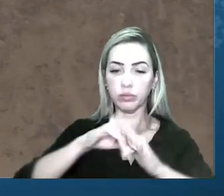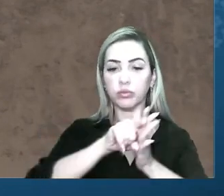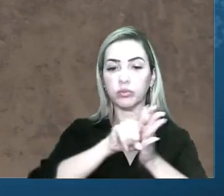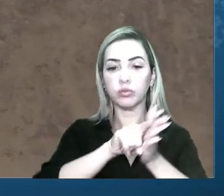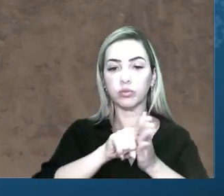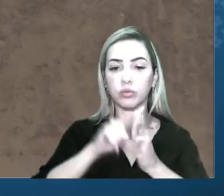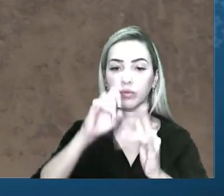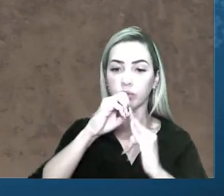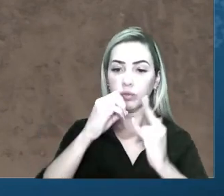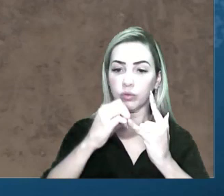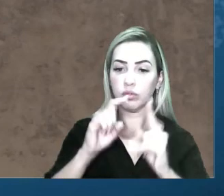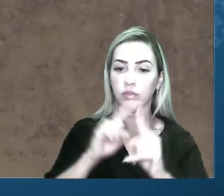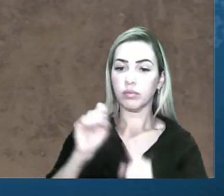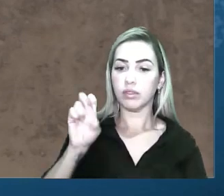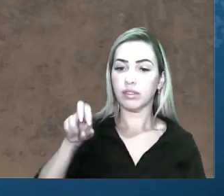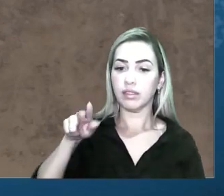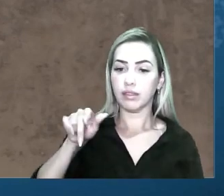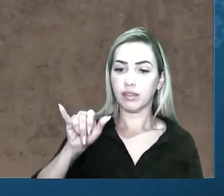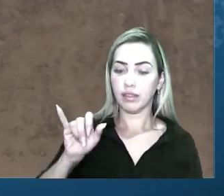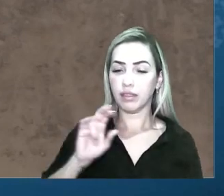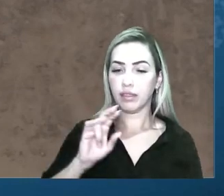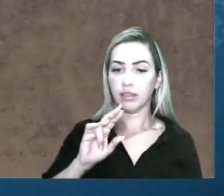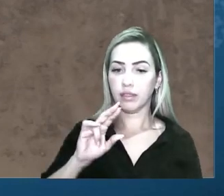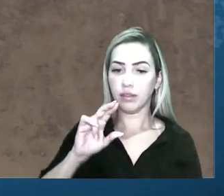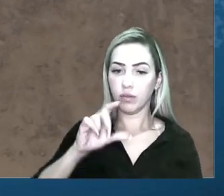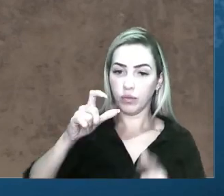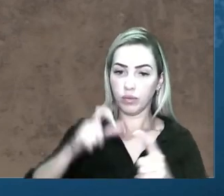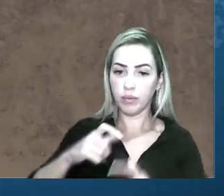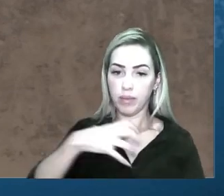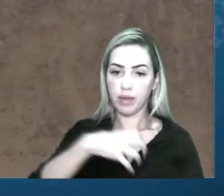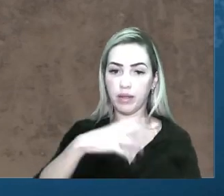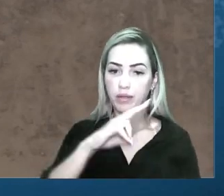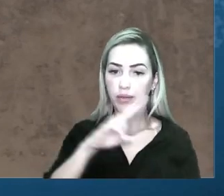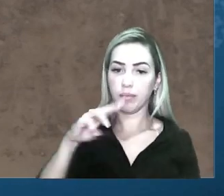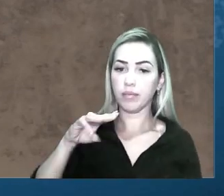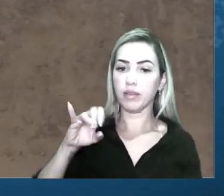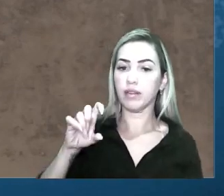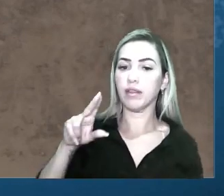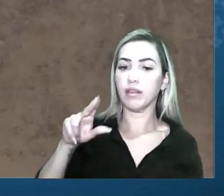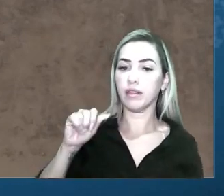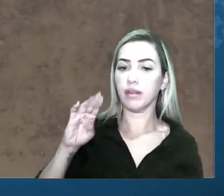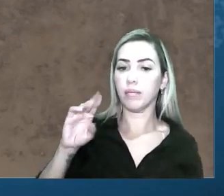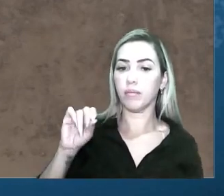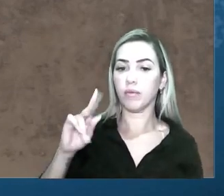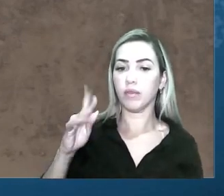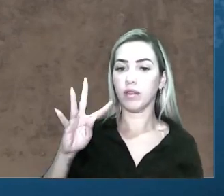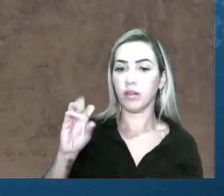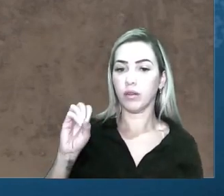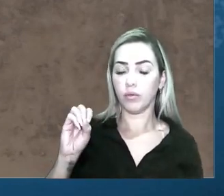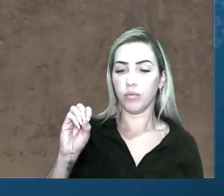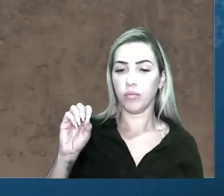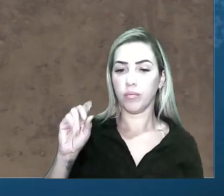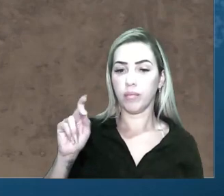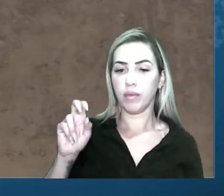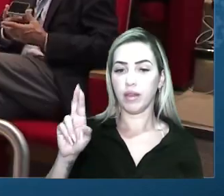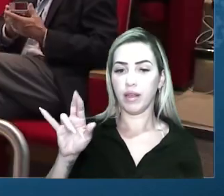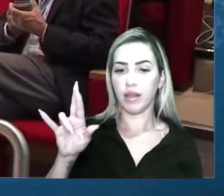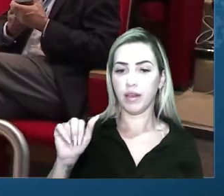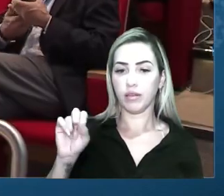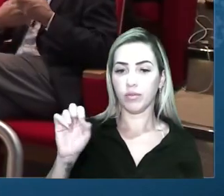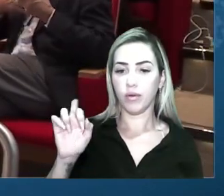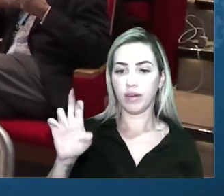do Senai Cimatec da Bahia, Milena Botelho Pereira Soares.